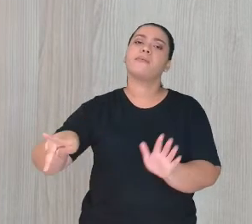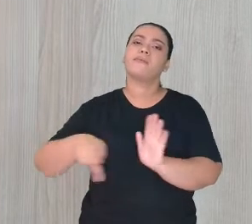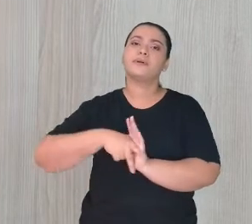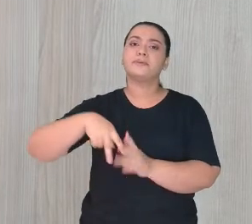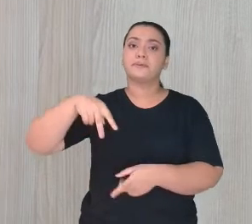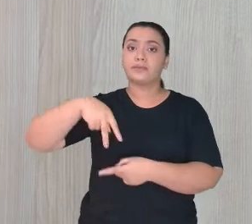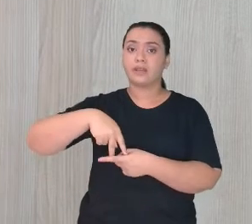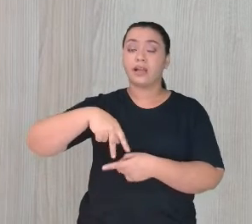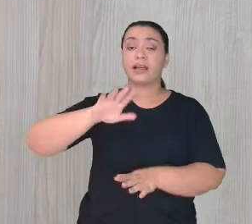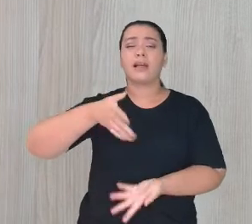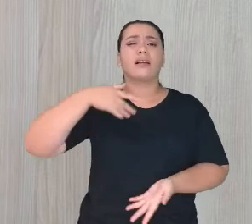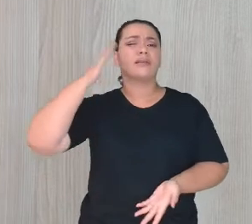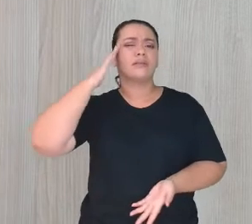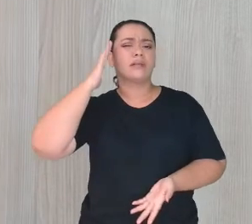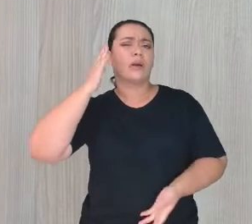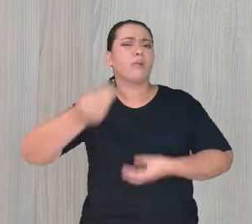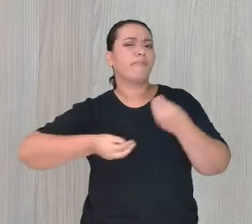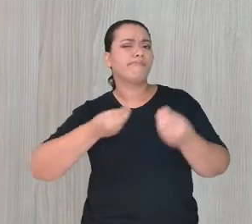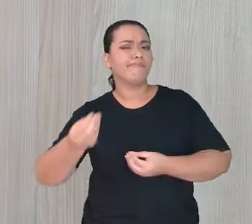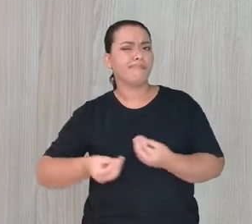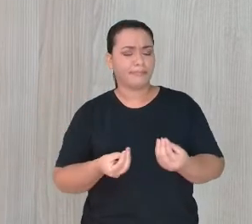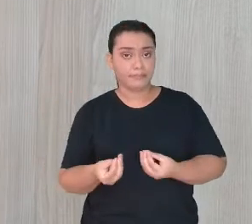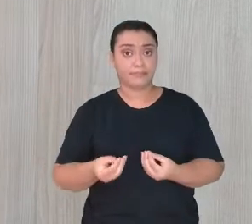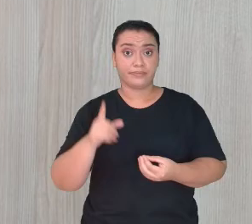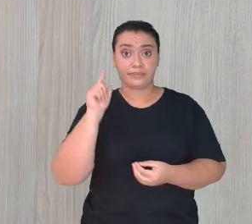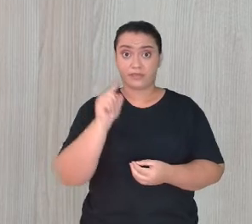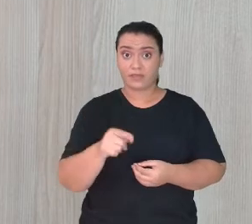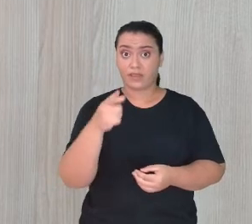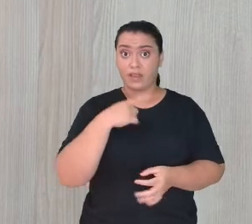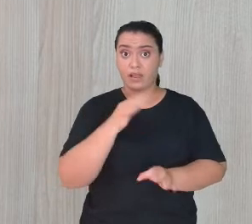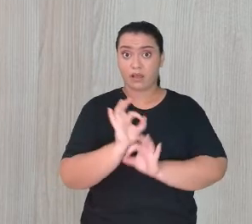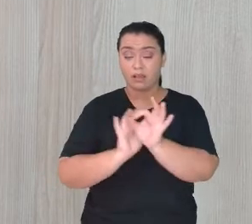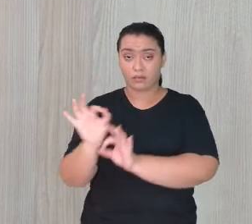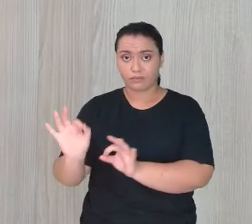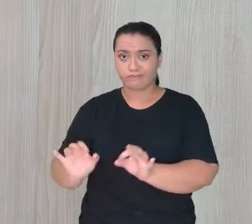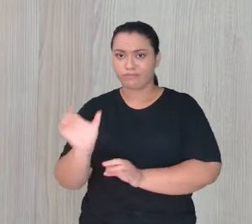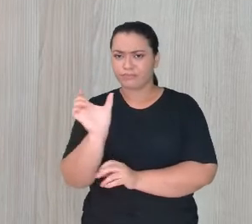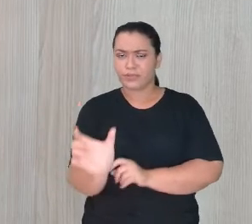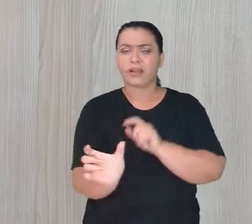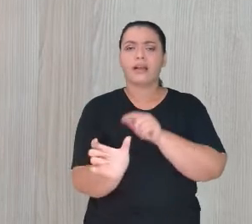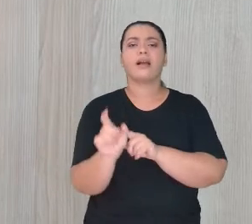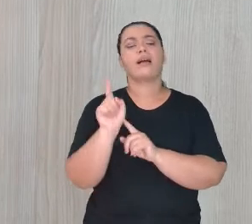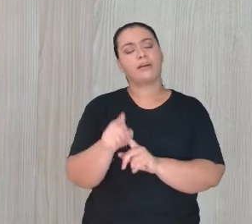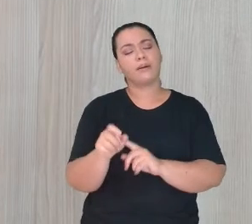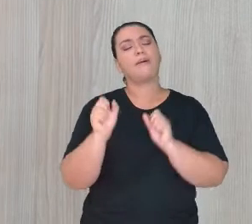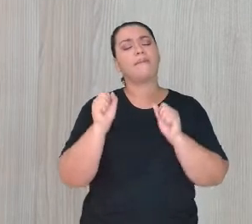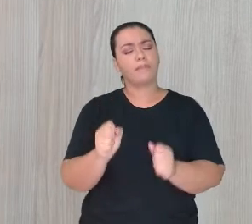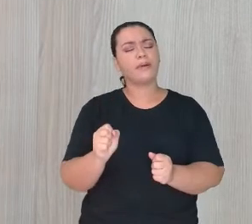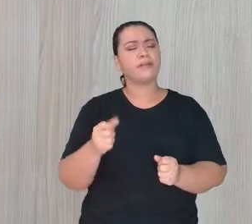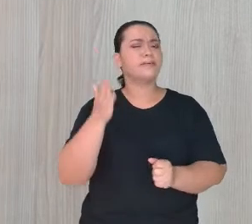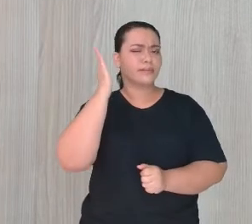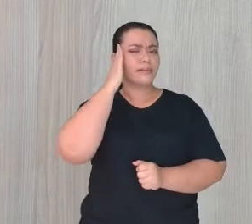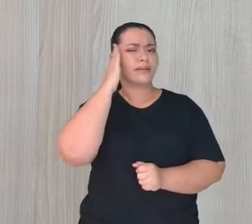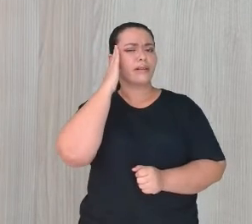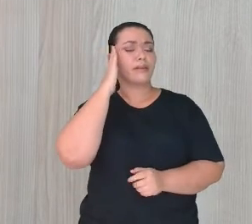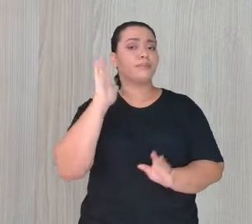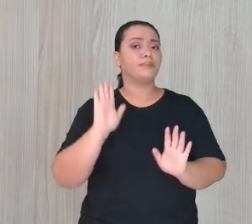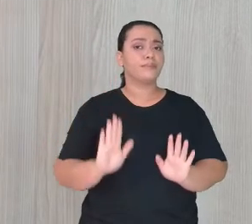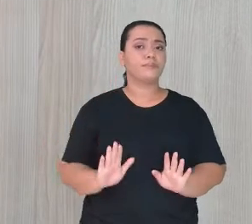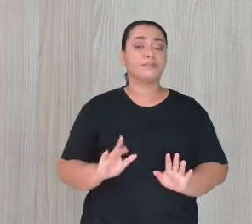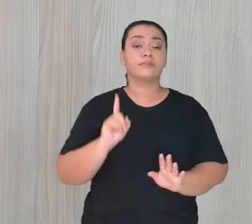onde vem, como é que surgiu essas fórmulas, certo? Dá para a gente ter uma boa noção de